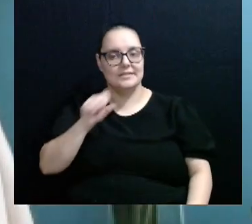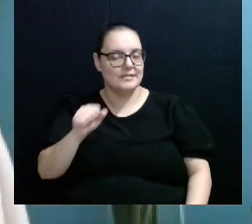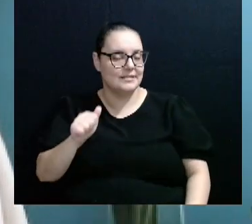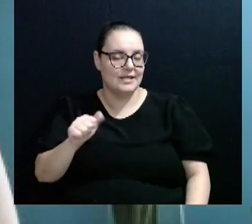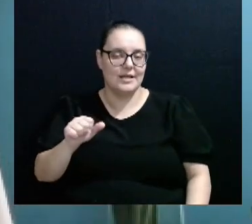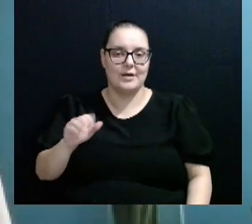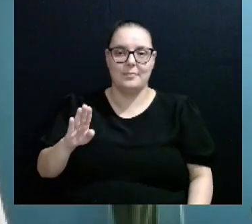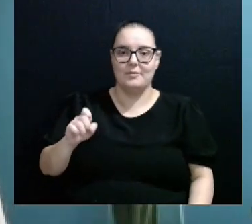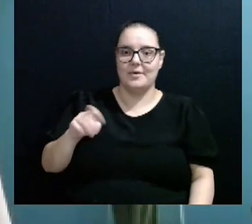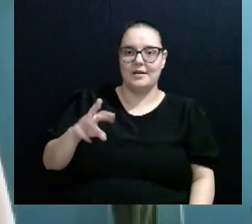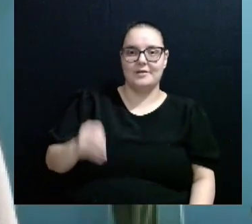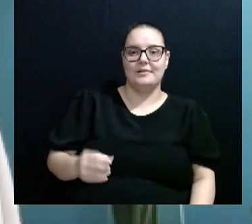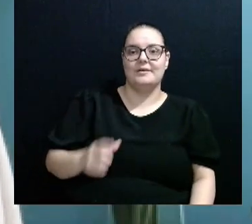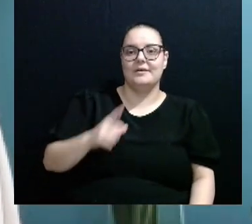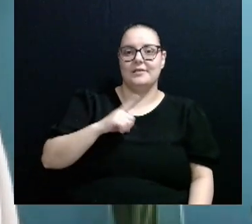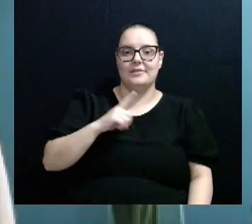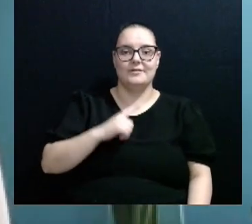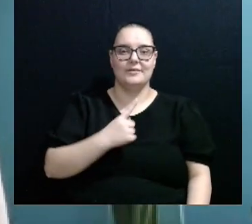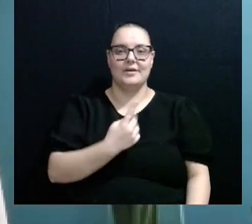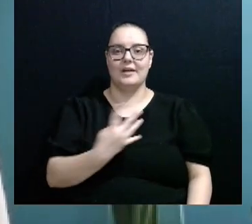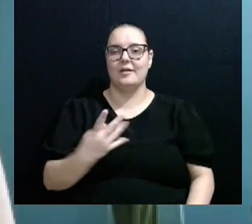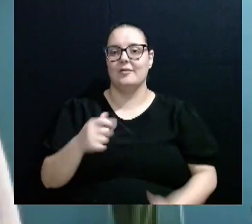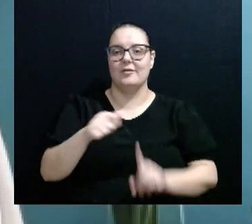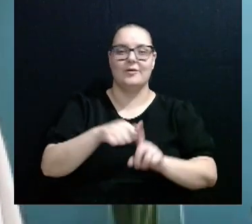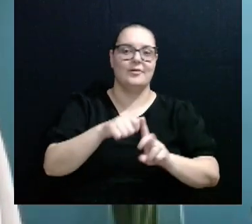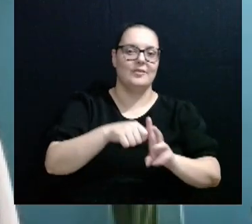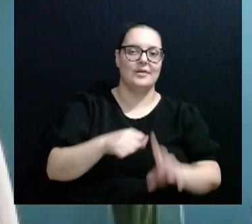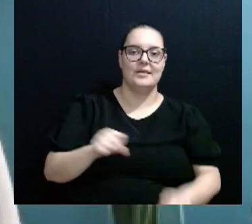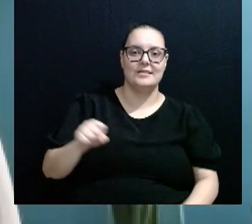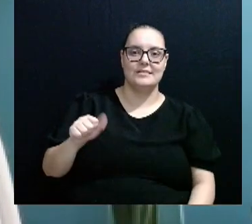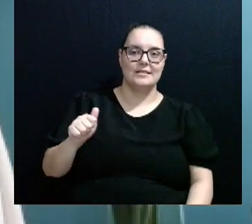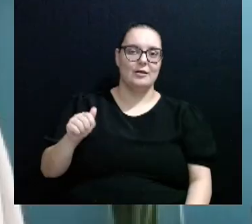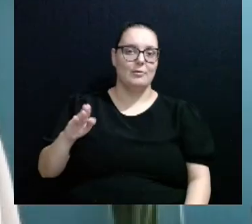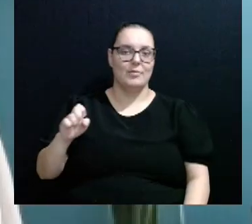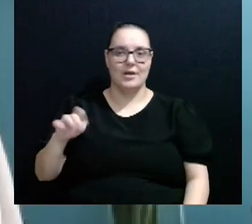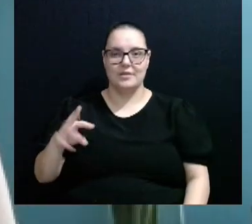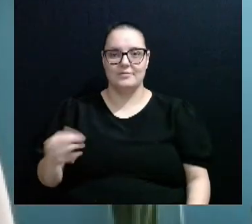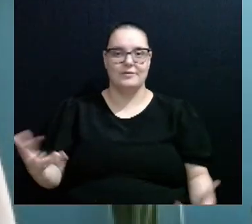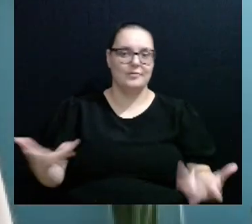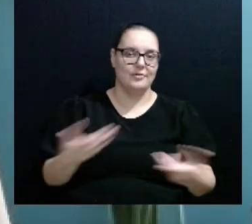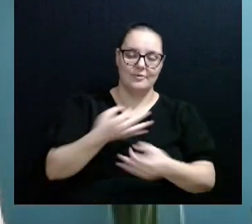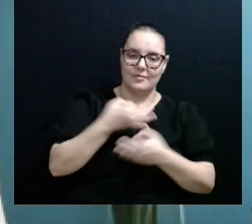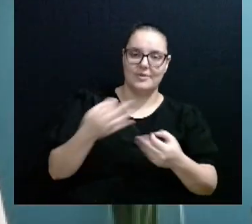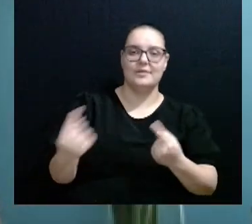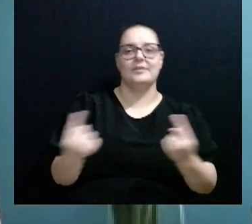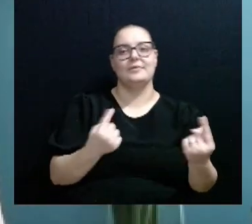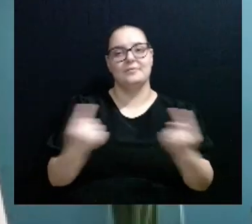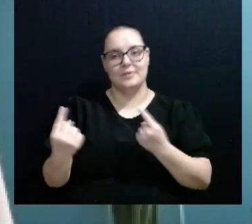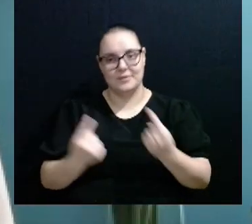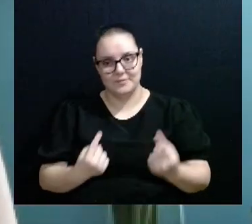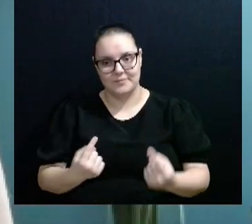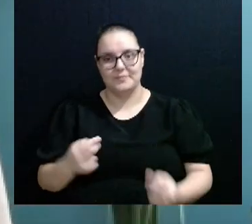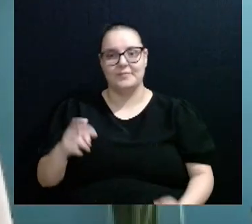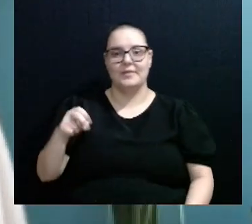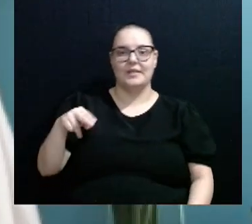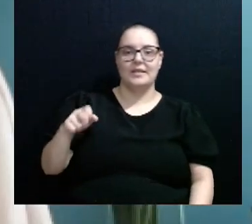de período sabático e foi maravilhoso. Então me procurem, é Renata Seldin, né, meu nome, eu sou a